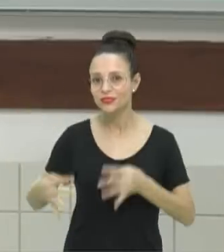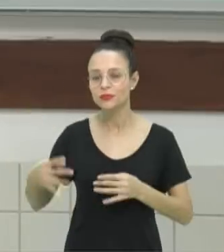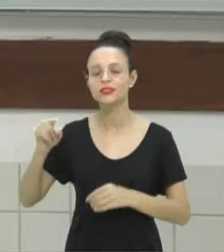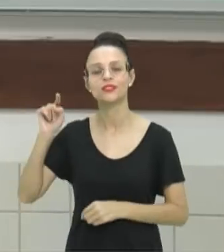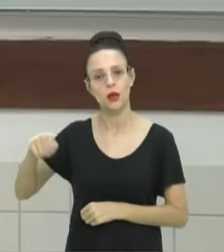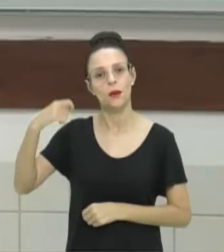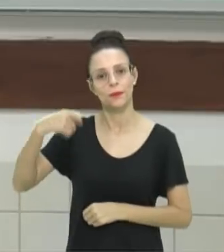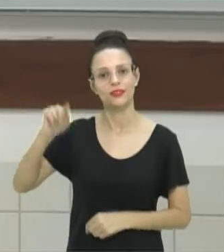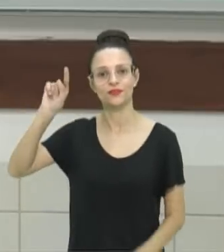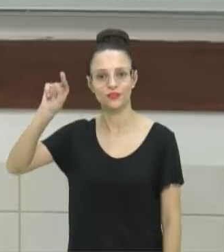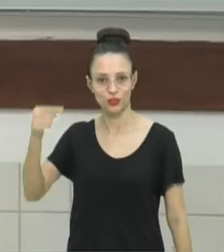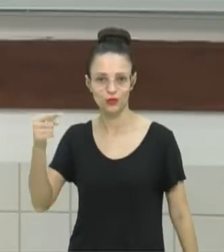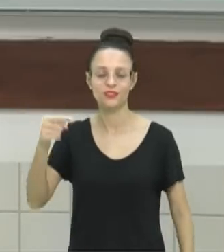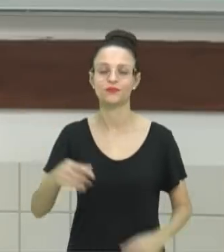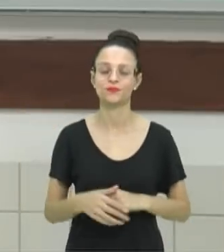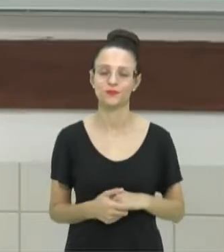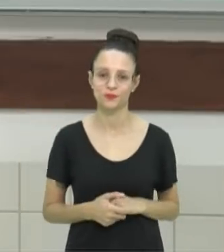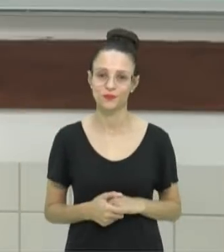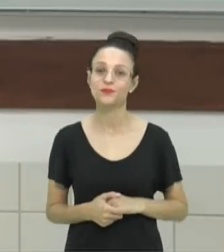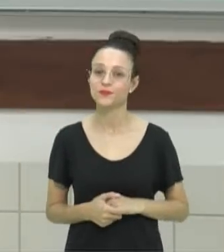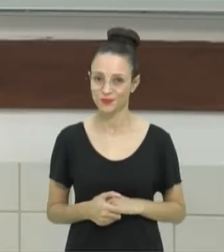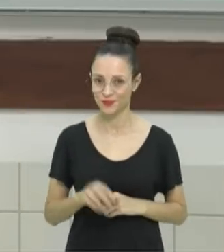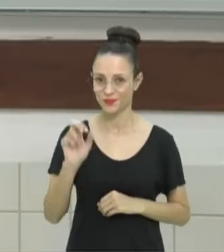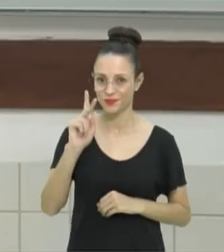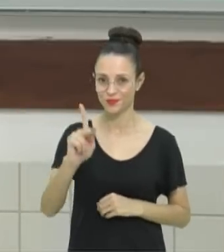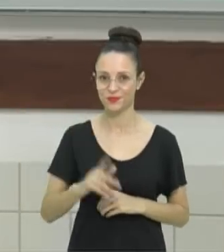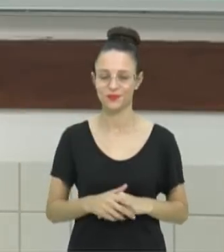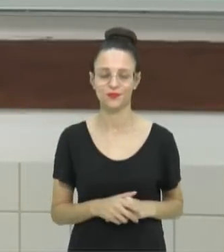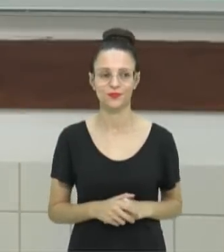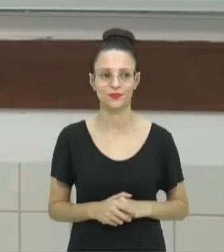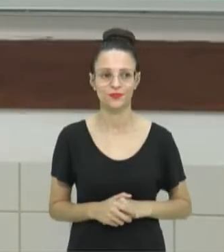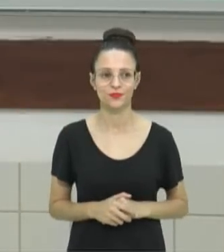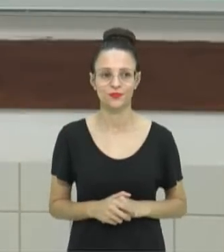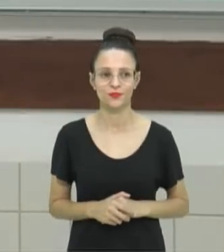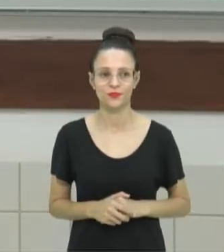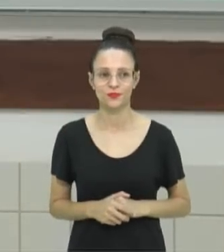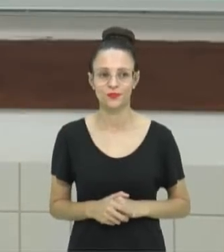a mais, ela vem entre vírgulas, tá?